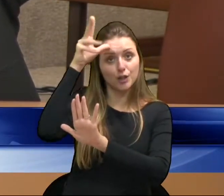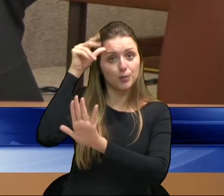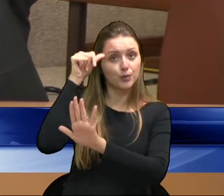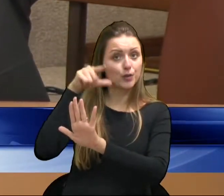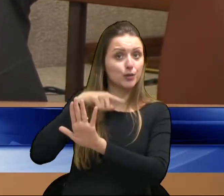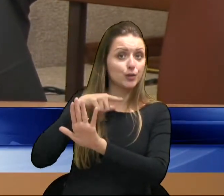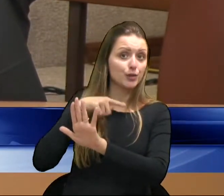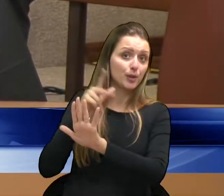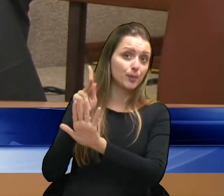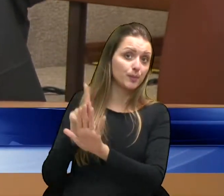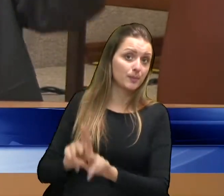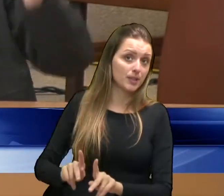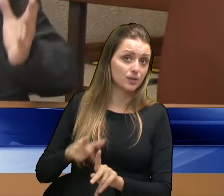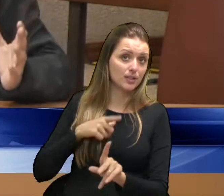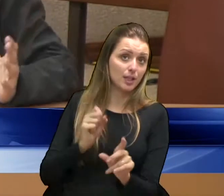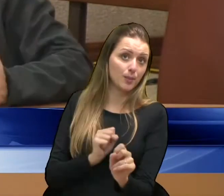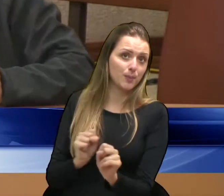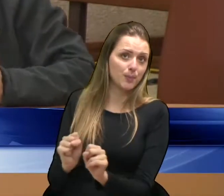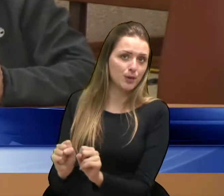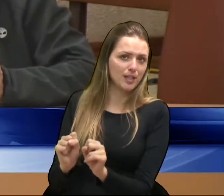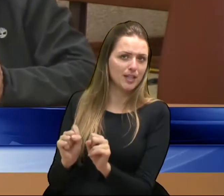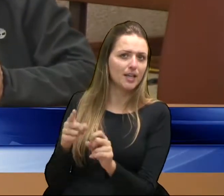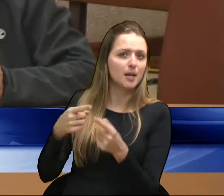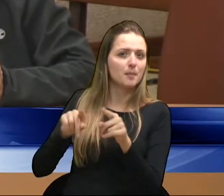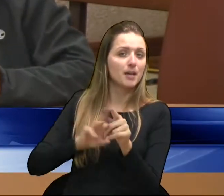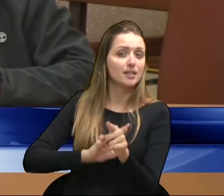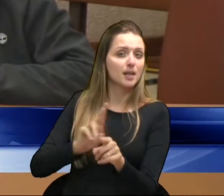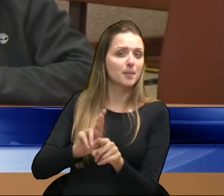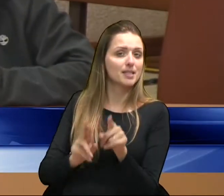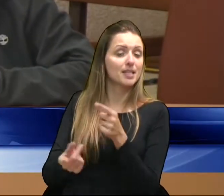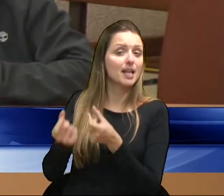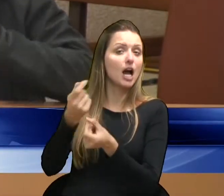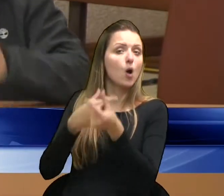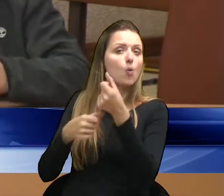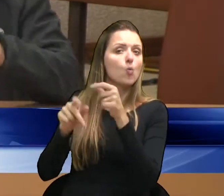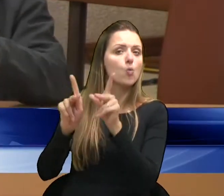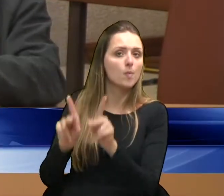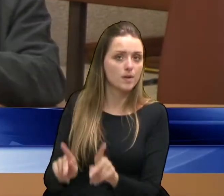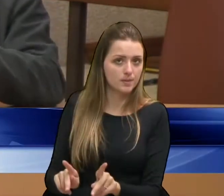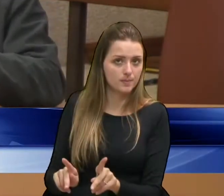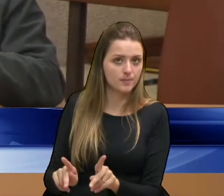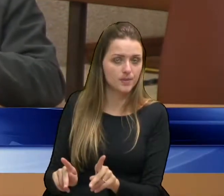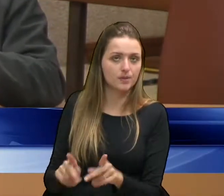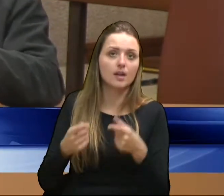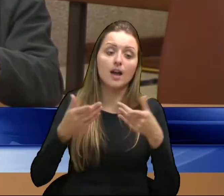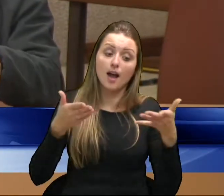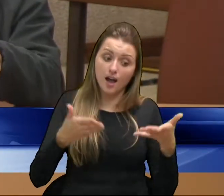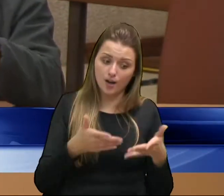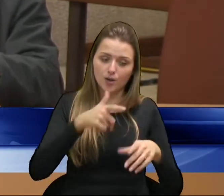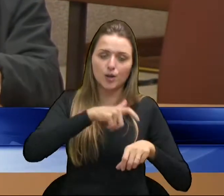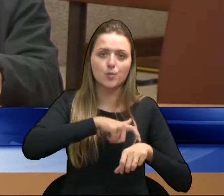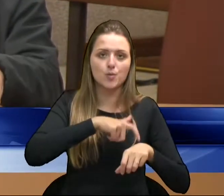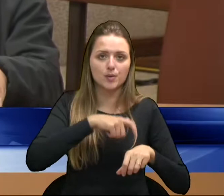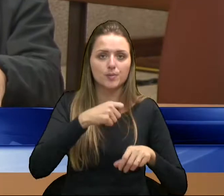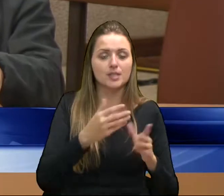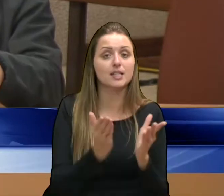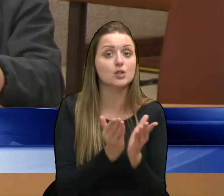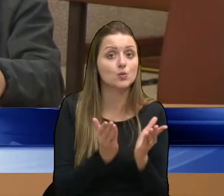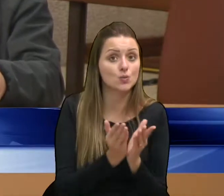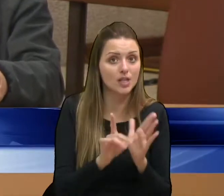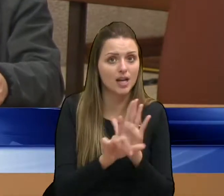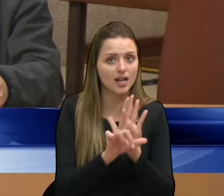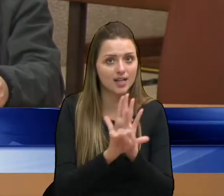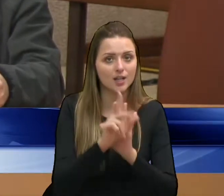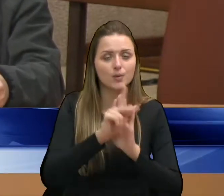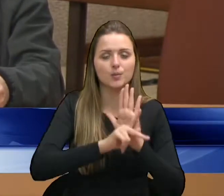ganhou a eleição, mas que é de uma parte da população, né? Então, agora é a hora, tem que se debruçar bem nessa lei, nesse projeto